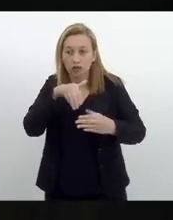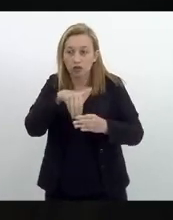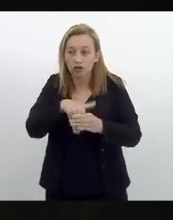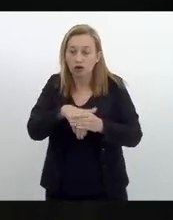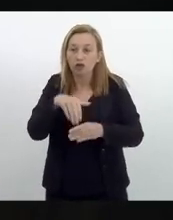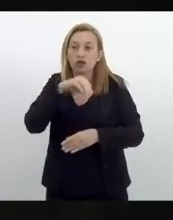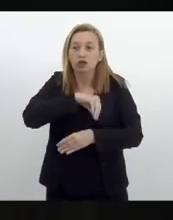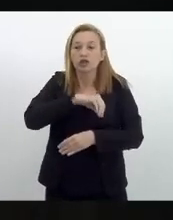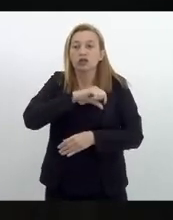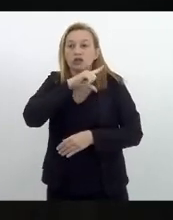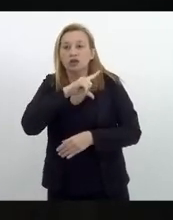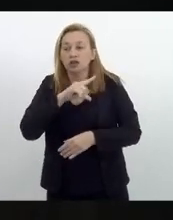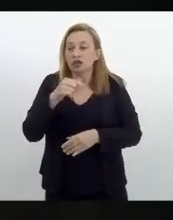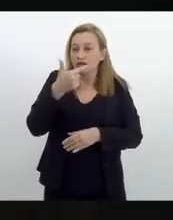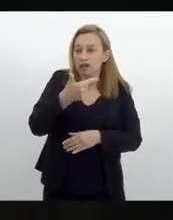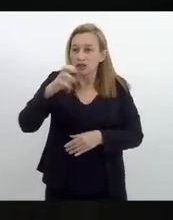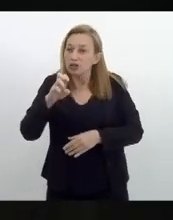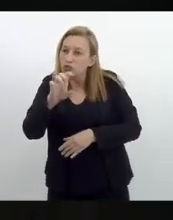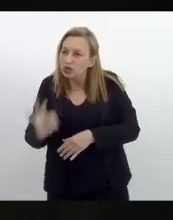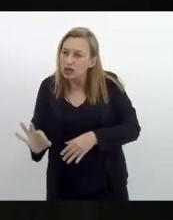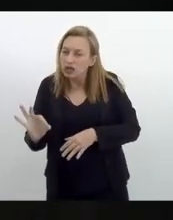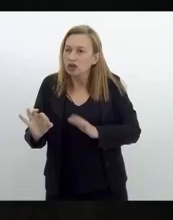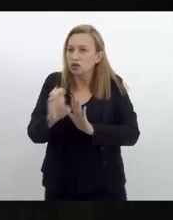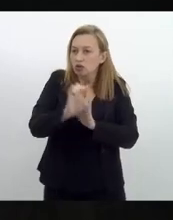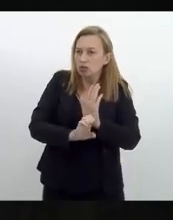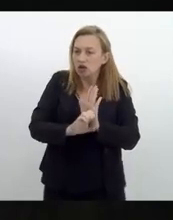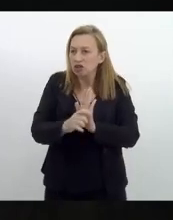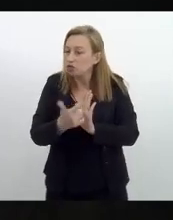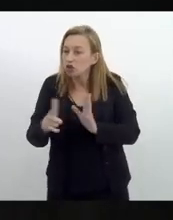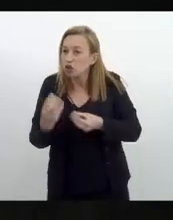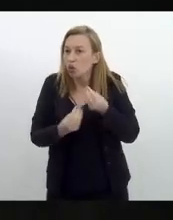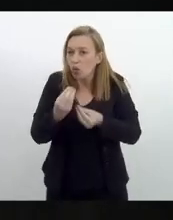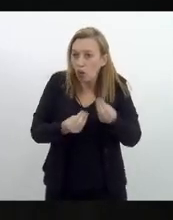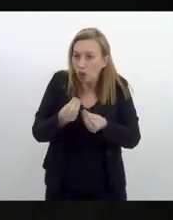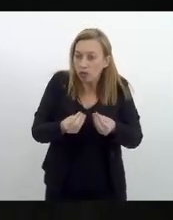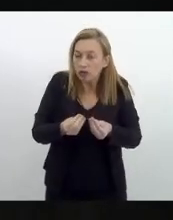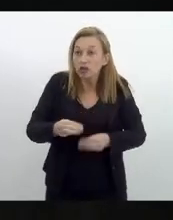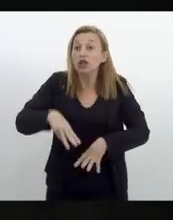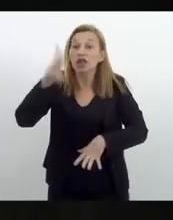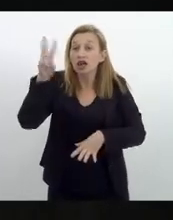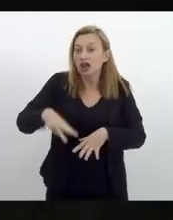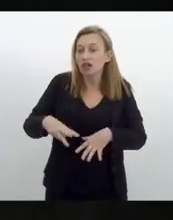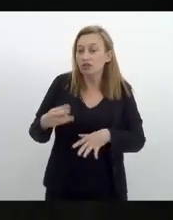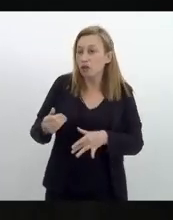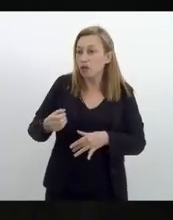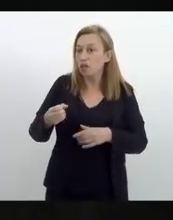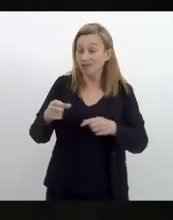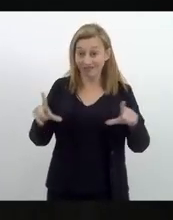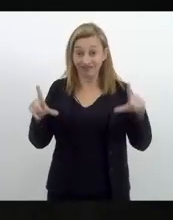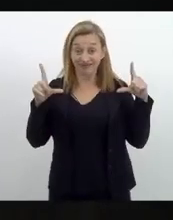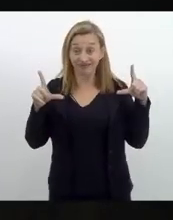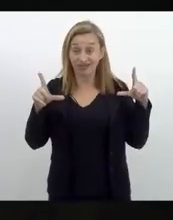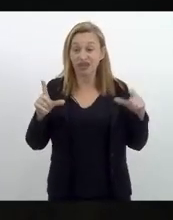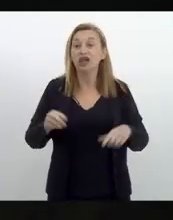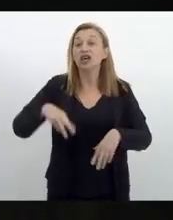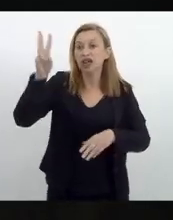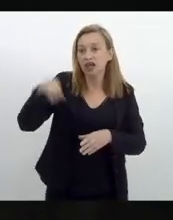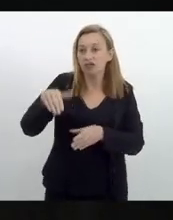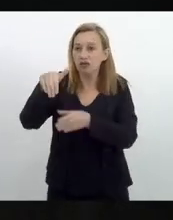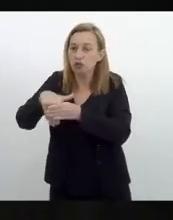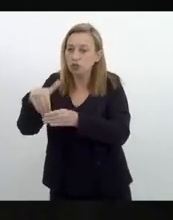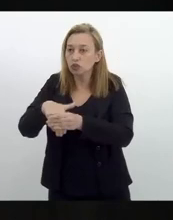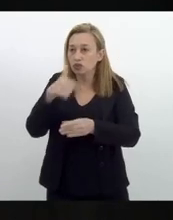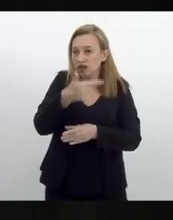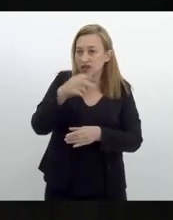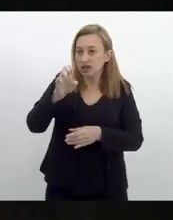de 25%, que não tinha condição e aí quem ficou bem na foto foi quem votou a favor dos 25